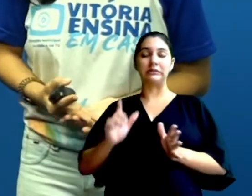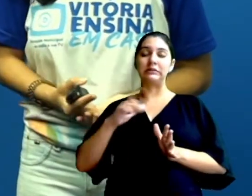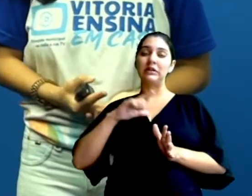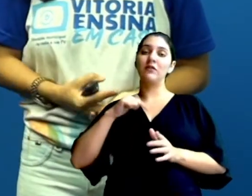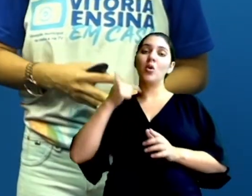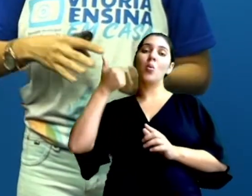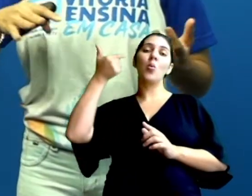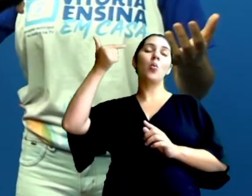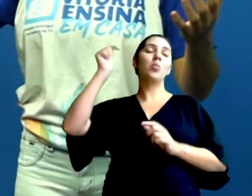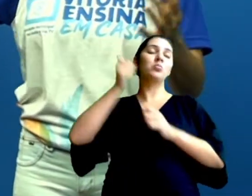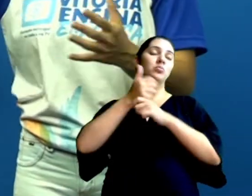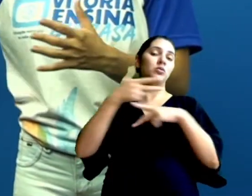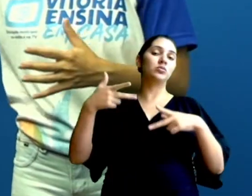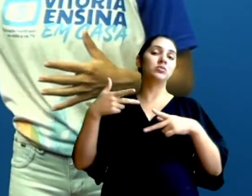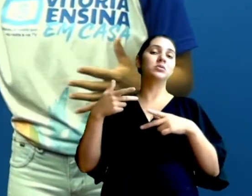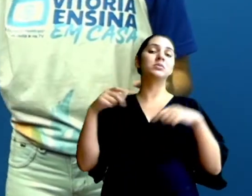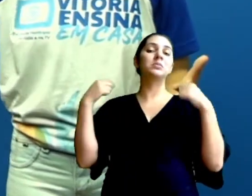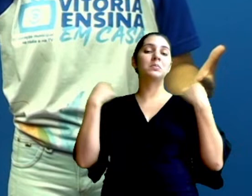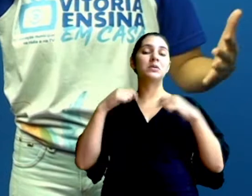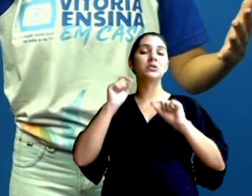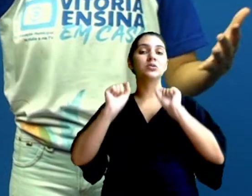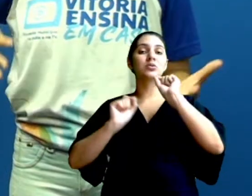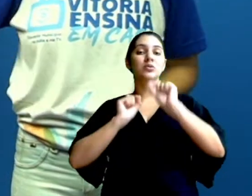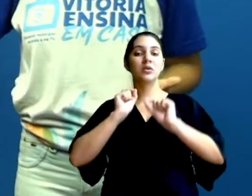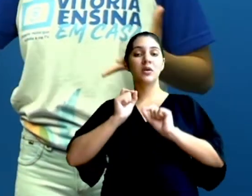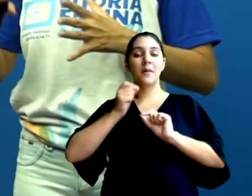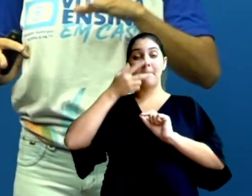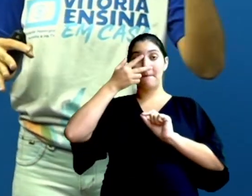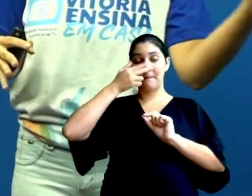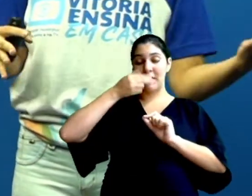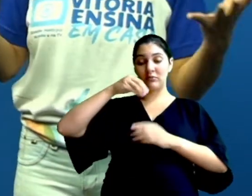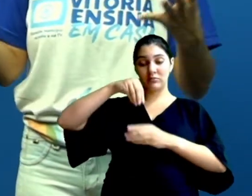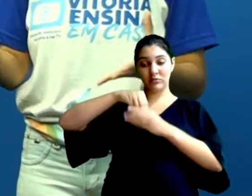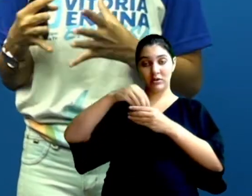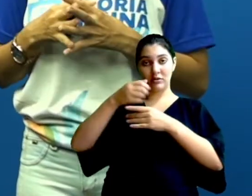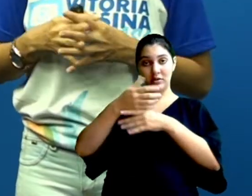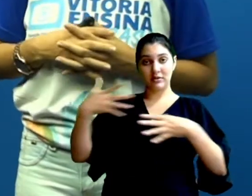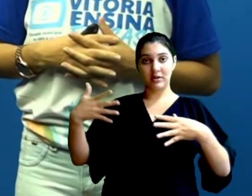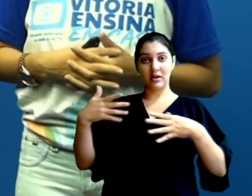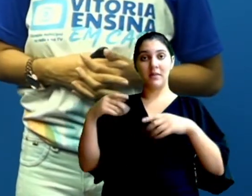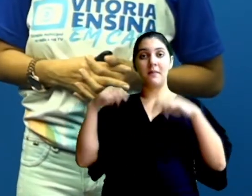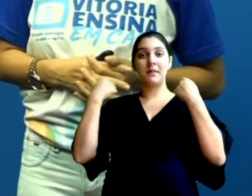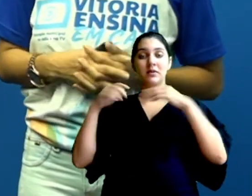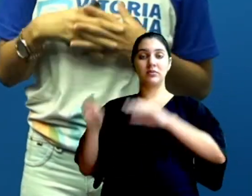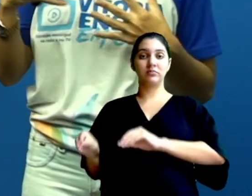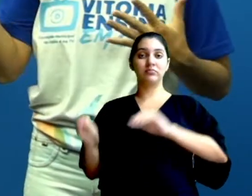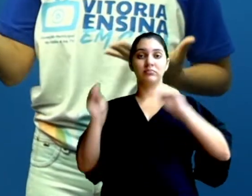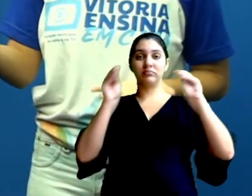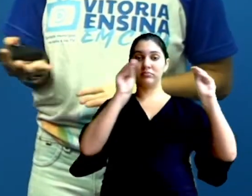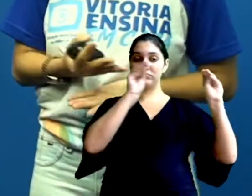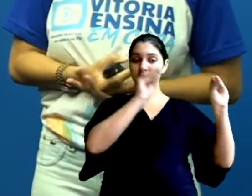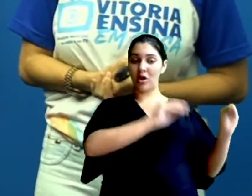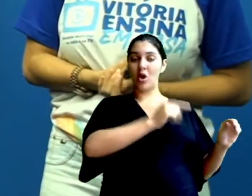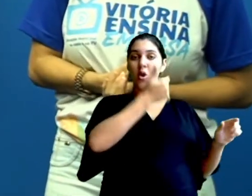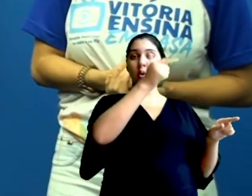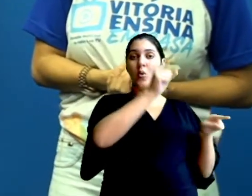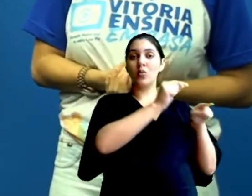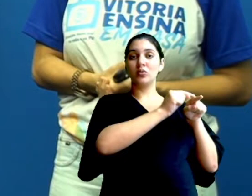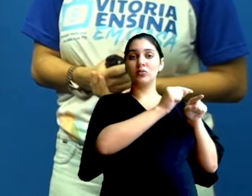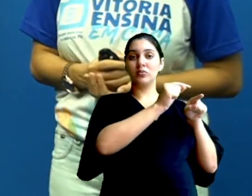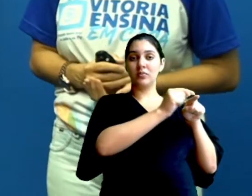outro motivo vocês tiveram que, mesmo dentro da cidade, se deslocar para esse outro